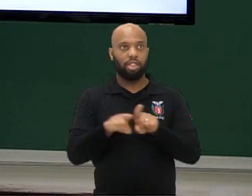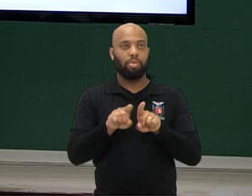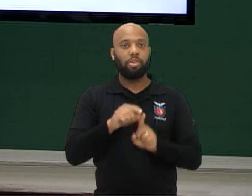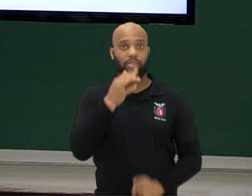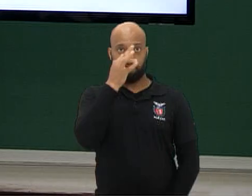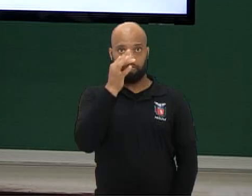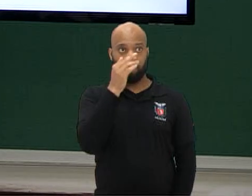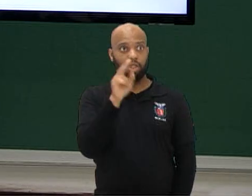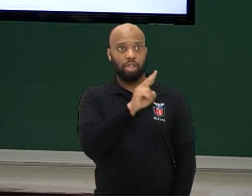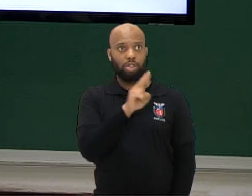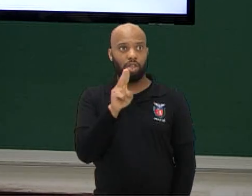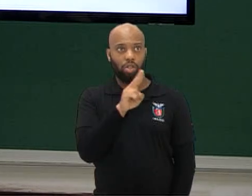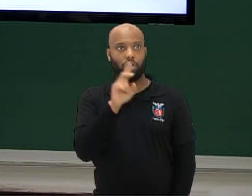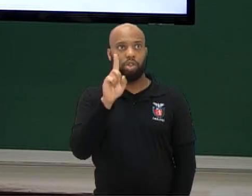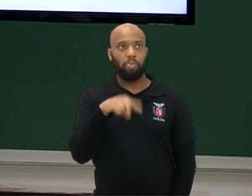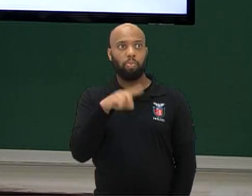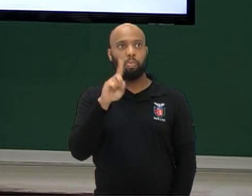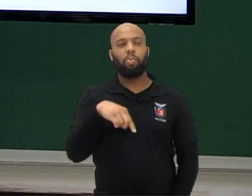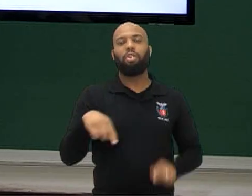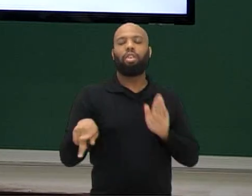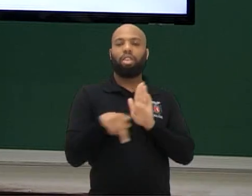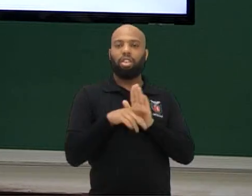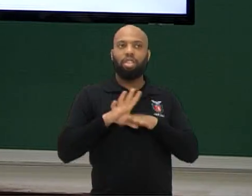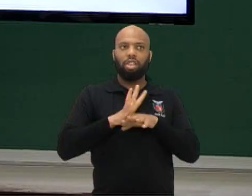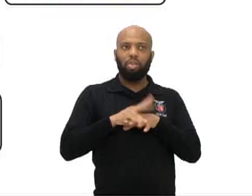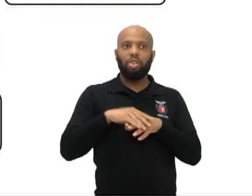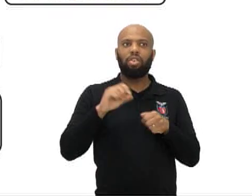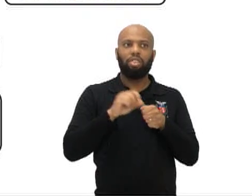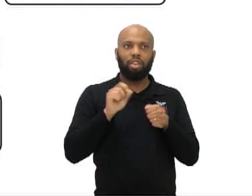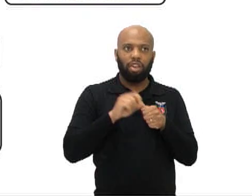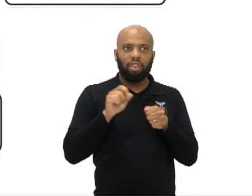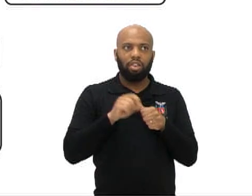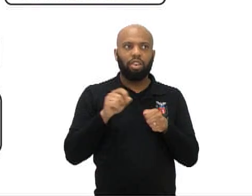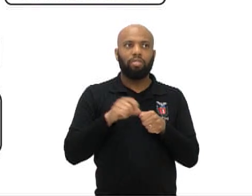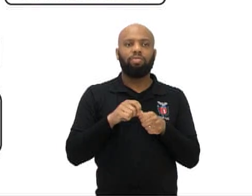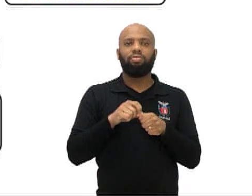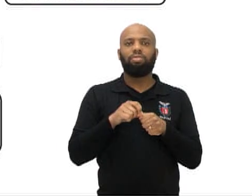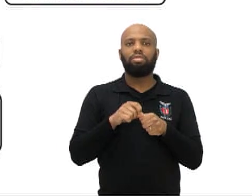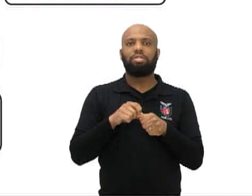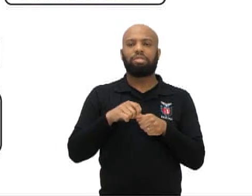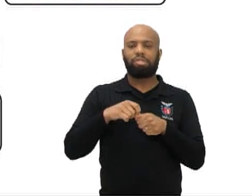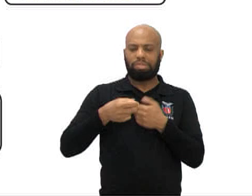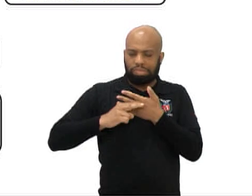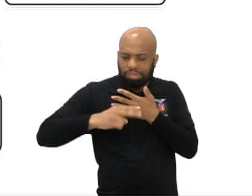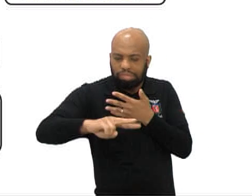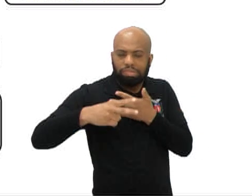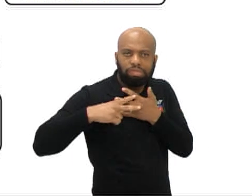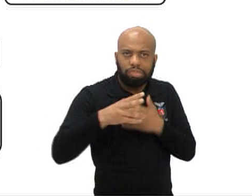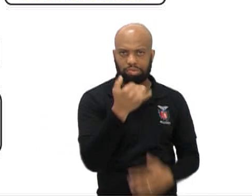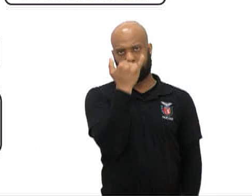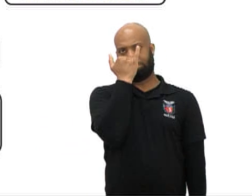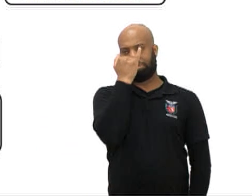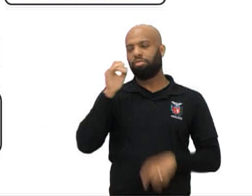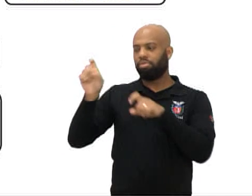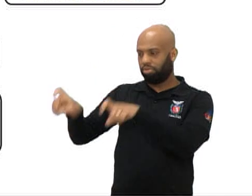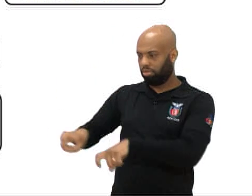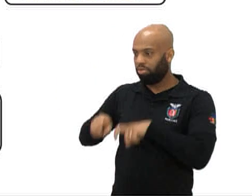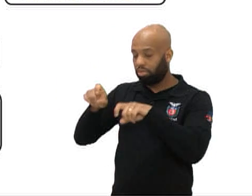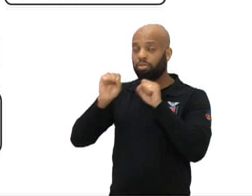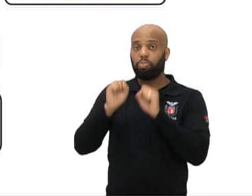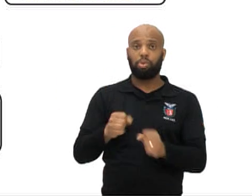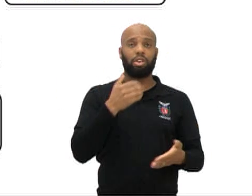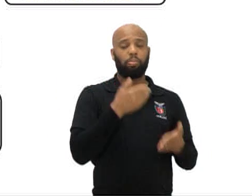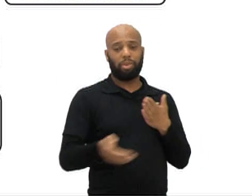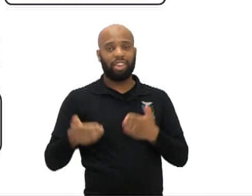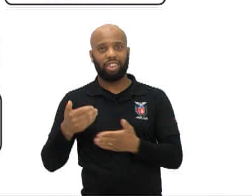são chamados e são doenças que causam severos danos à agricultura, podendo levar até a perda de